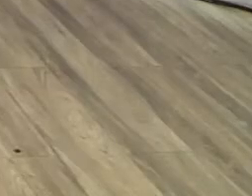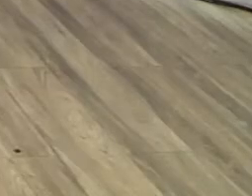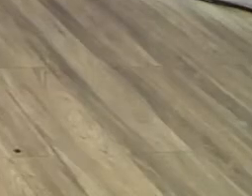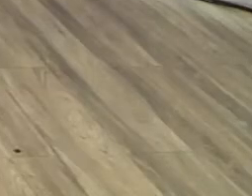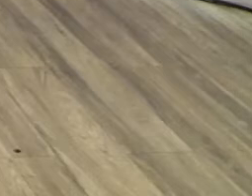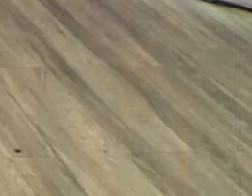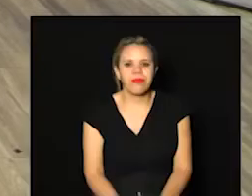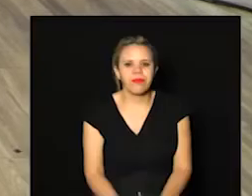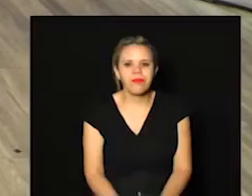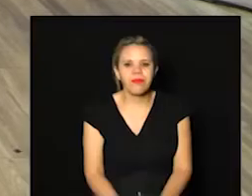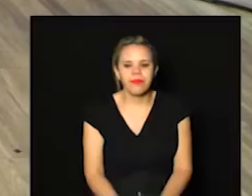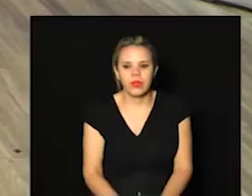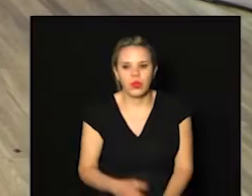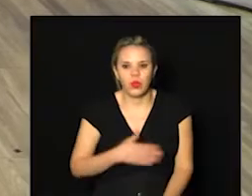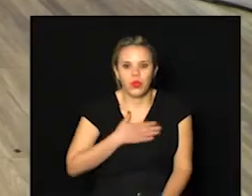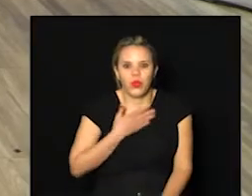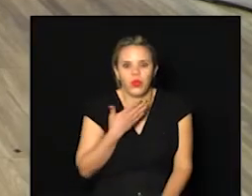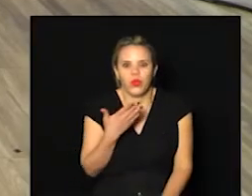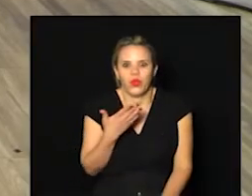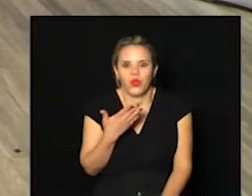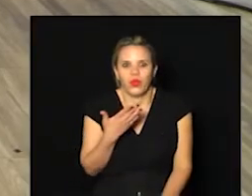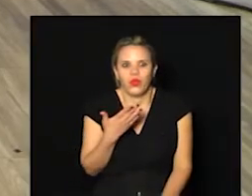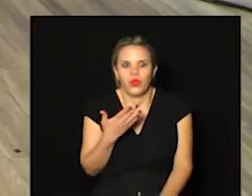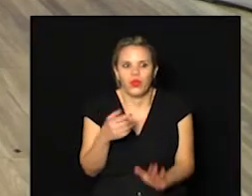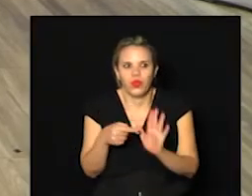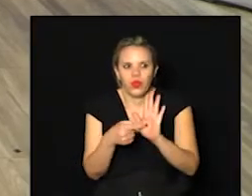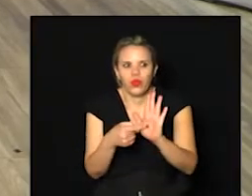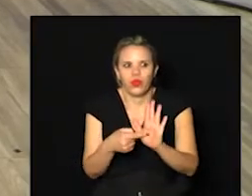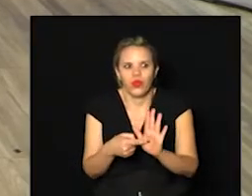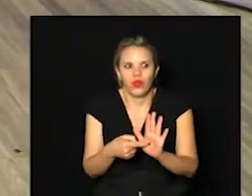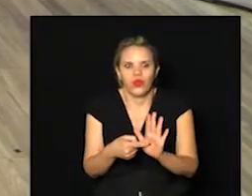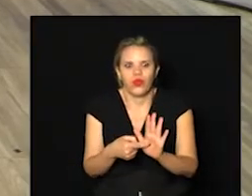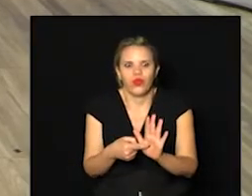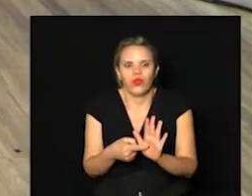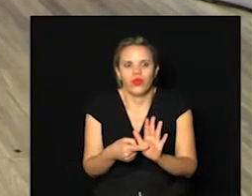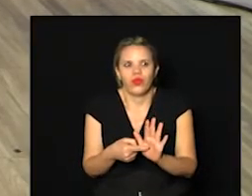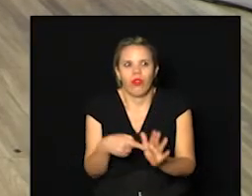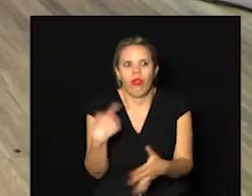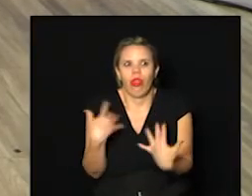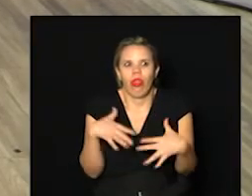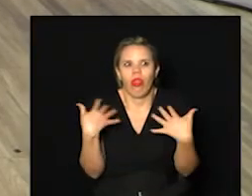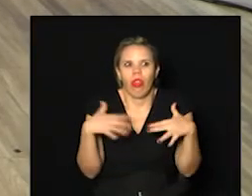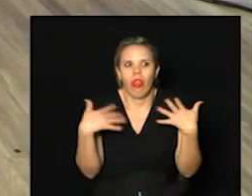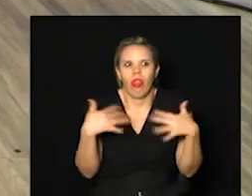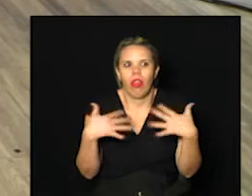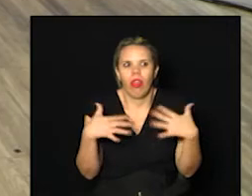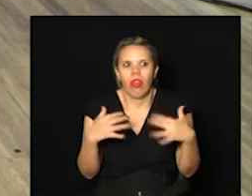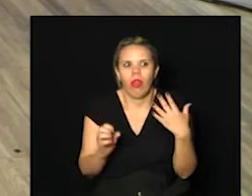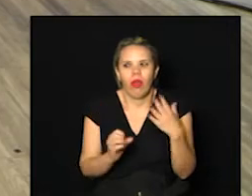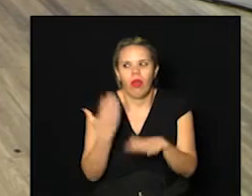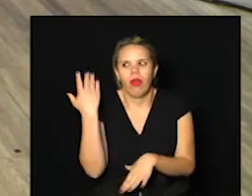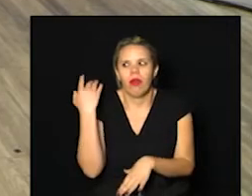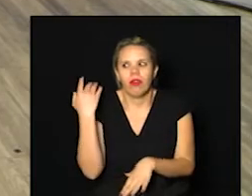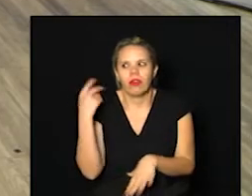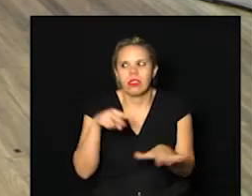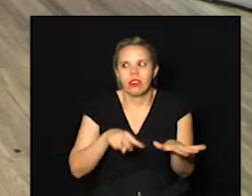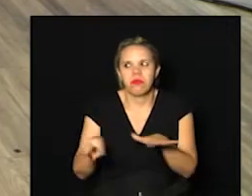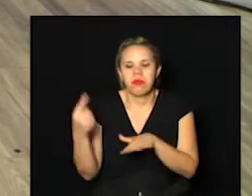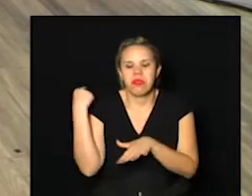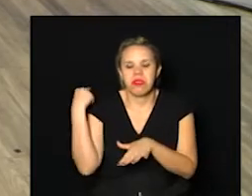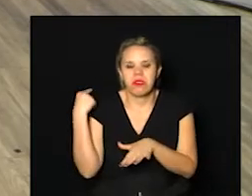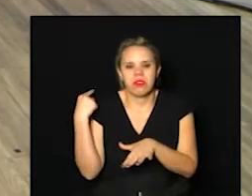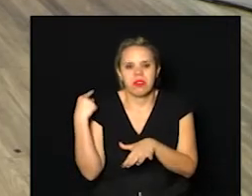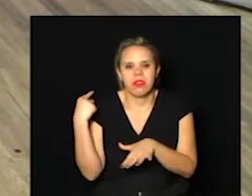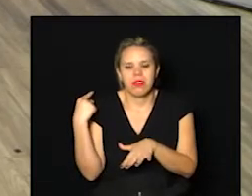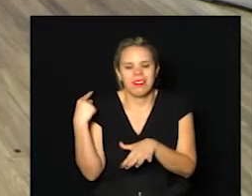Eu tomei um susto aqui, Michel Amorim. Você aparece, eu já fico com medo já, né, do que aconteceu na semana passada.